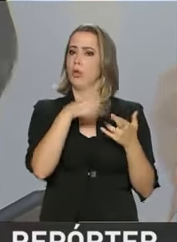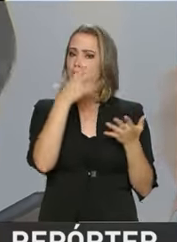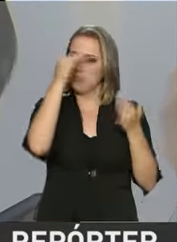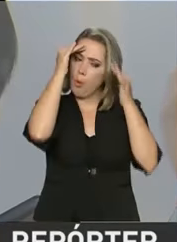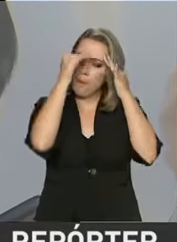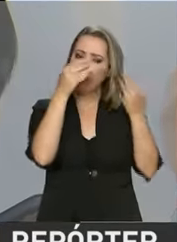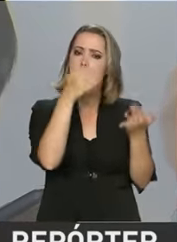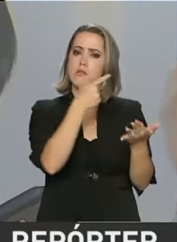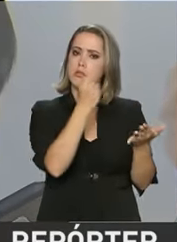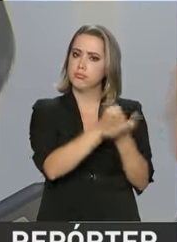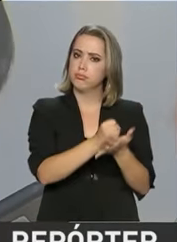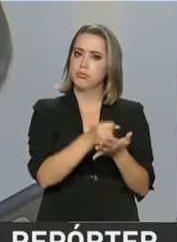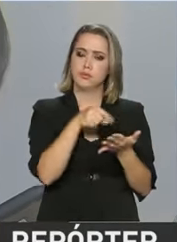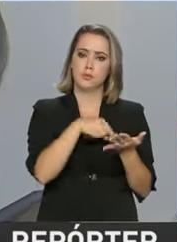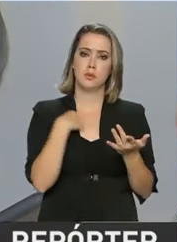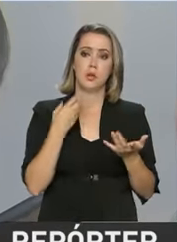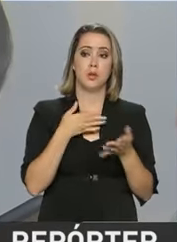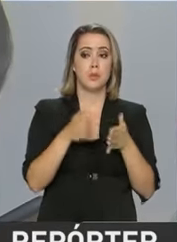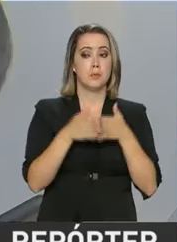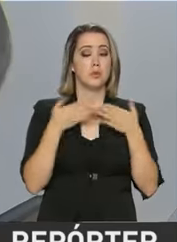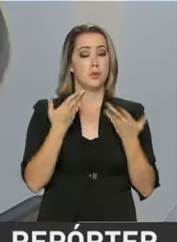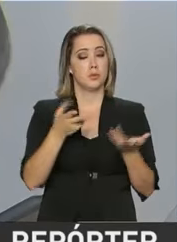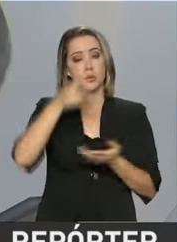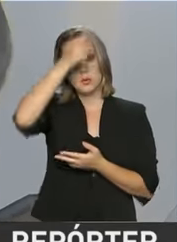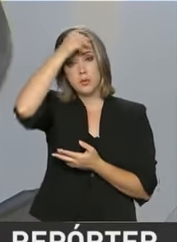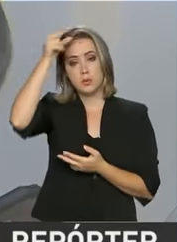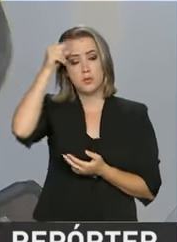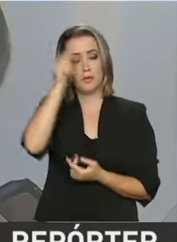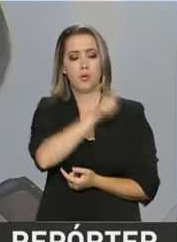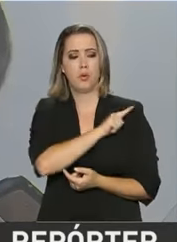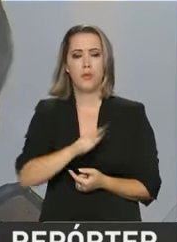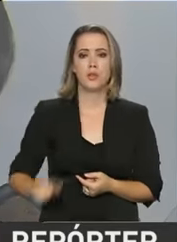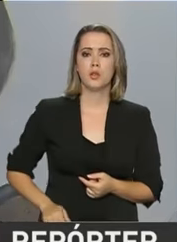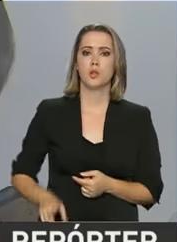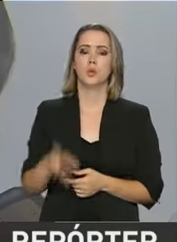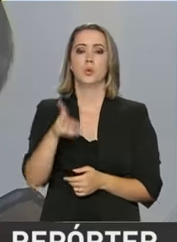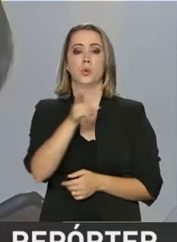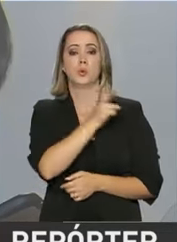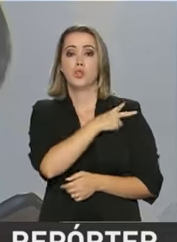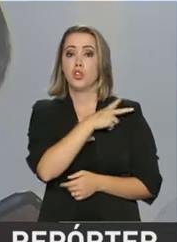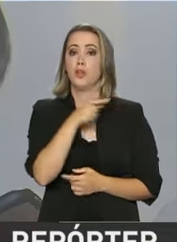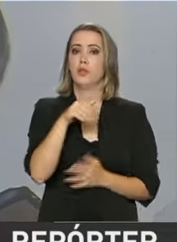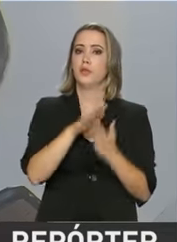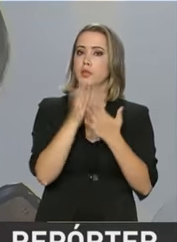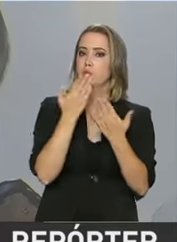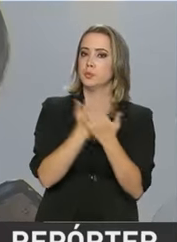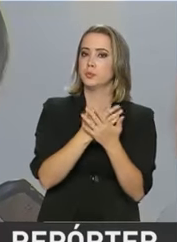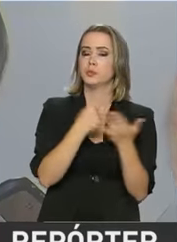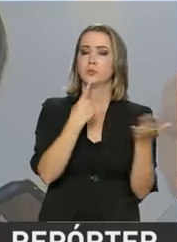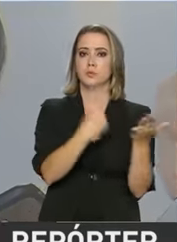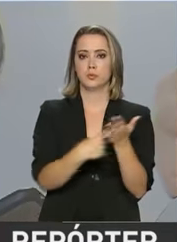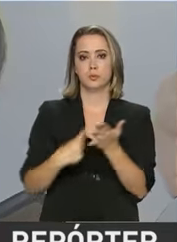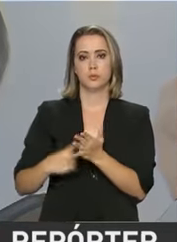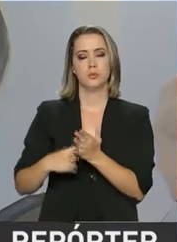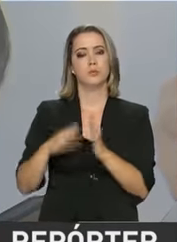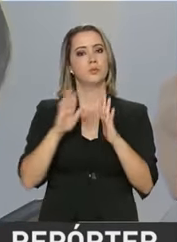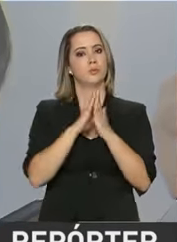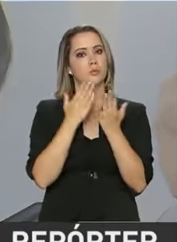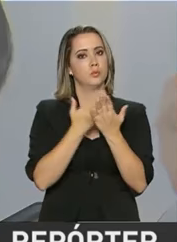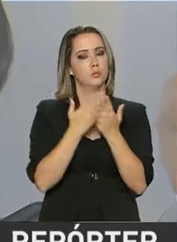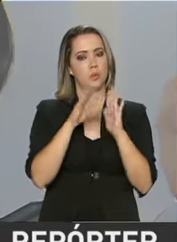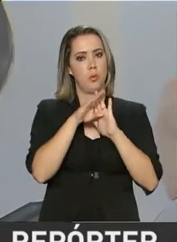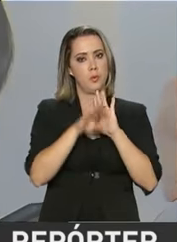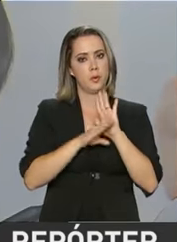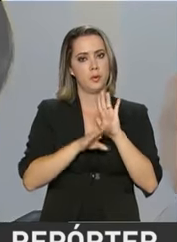faço aqui um apelo aos prefeitos governadores aos diretores de escolas professores que é de fácil avisou o programa para que nós possamos